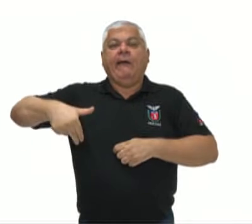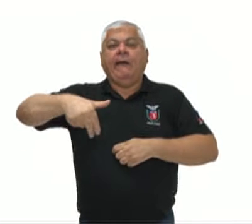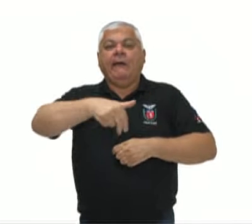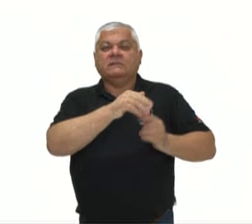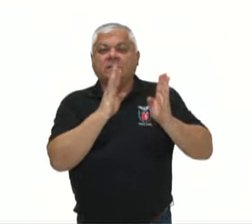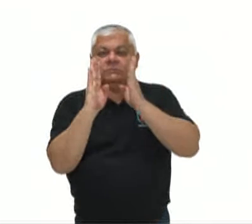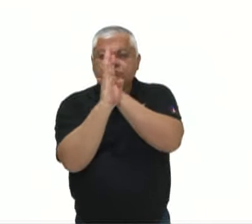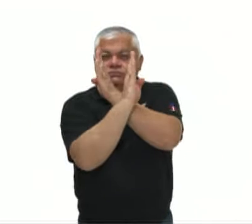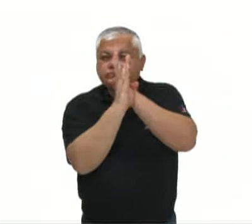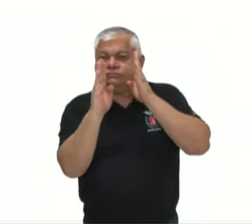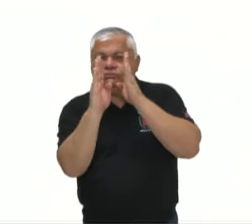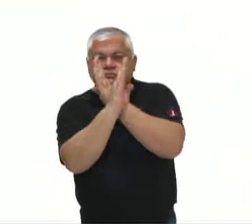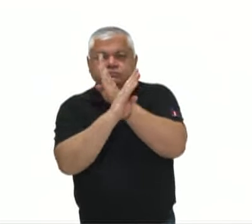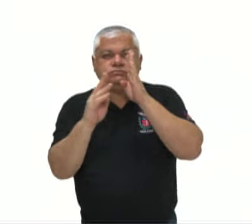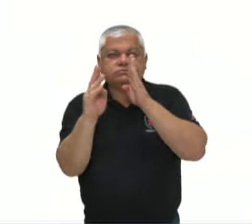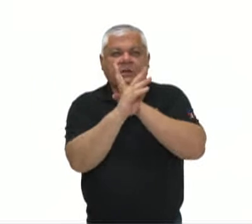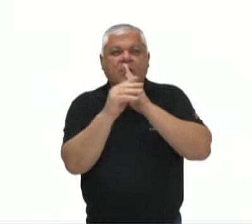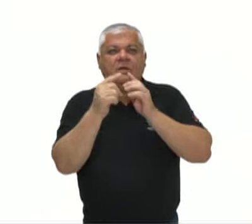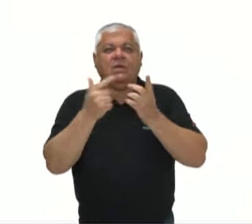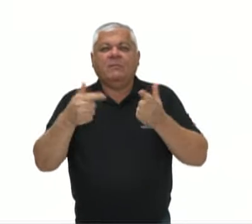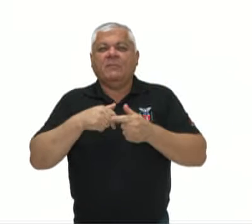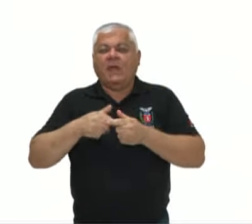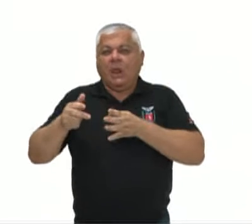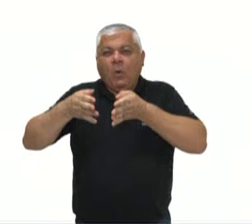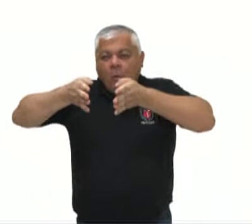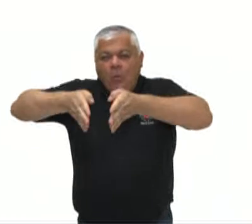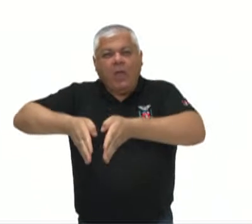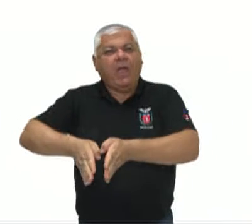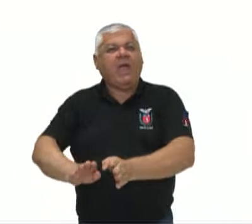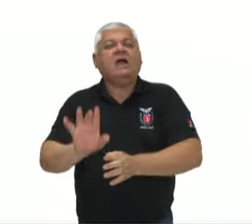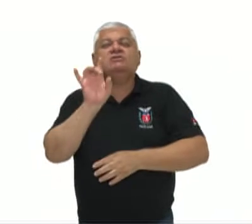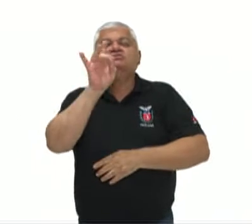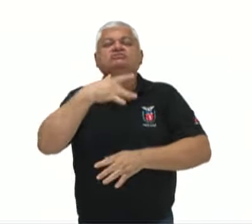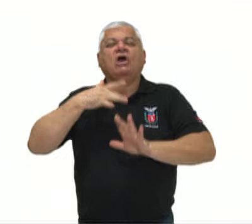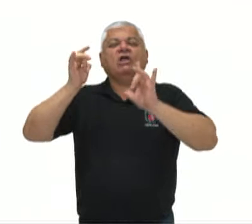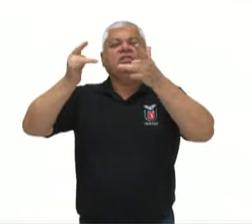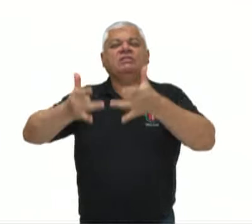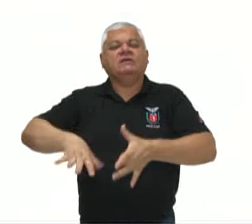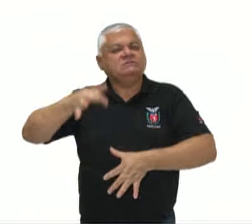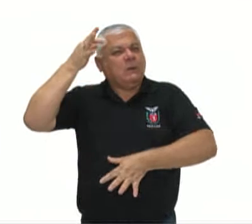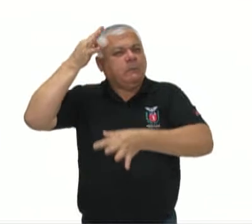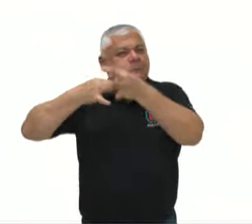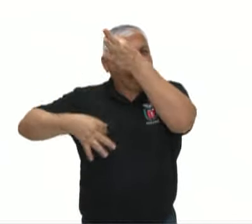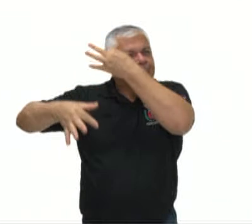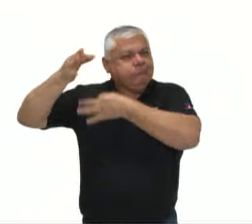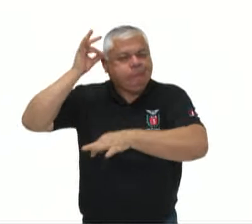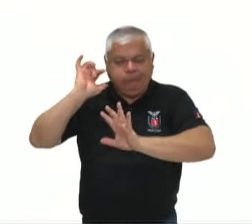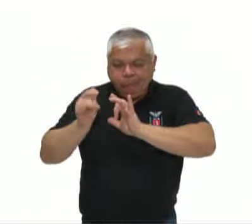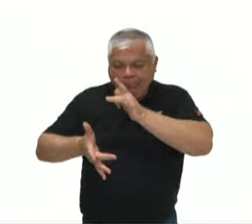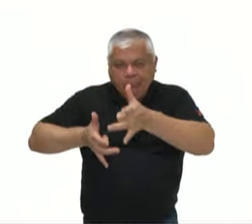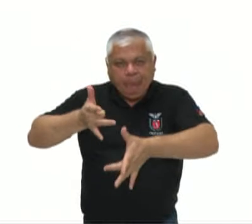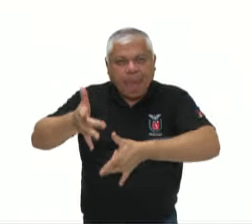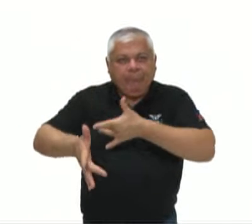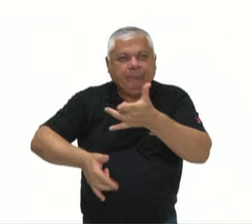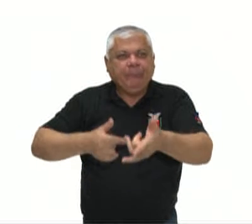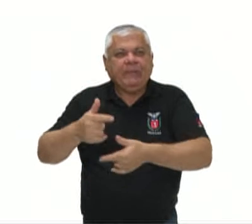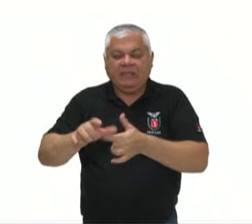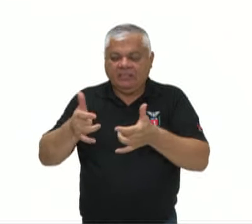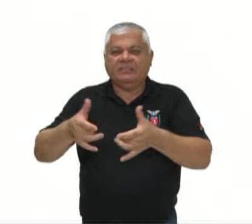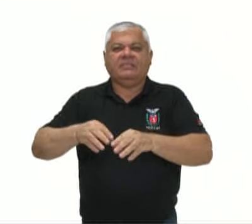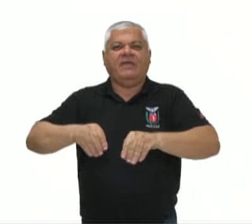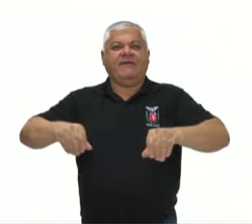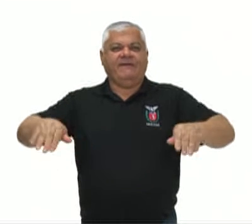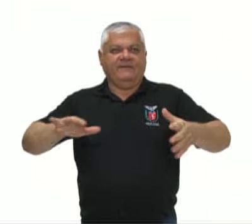espreitar meus olhos para roê-los e há de deixar-me apenas os cabelos na frialdade inorgânica da